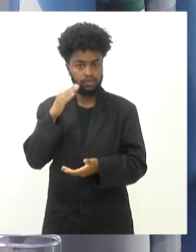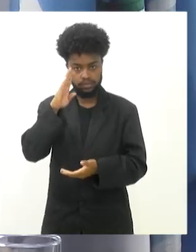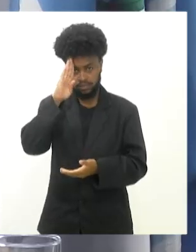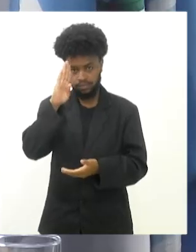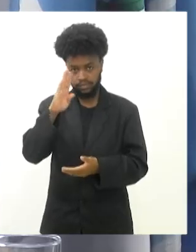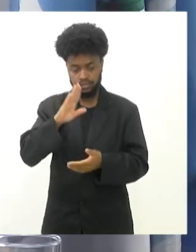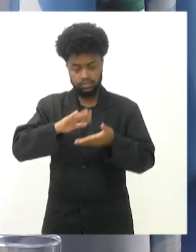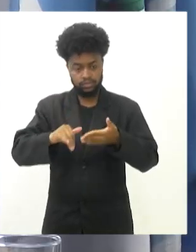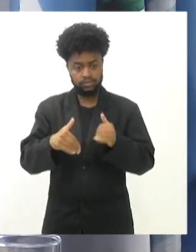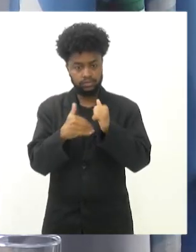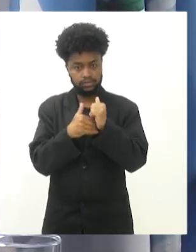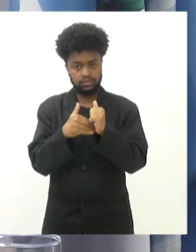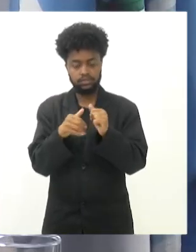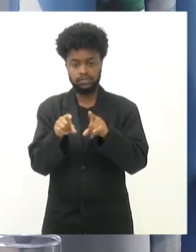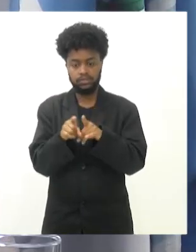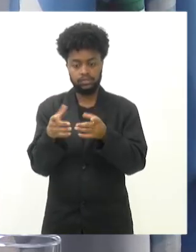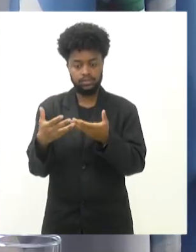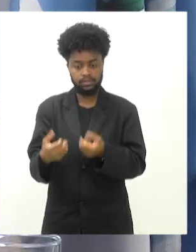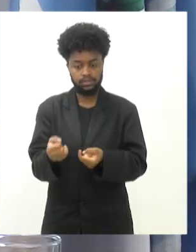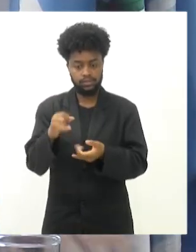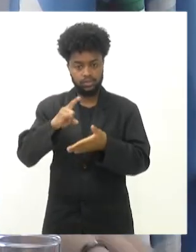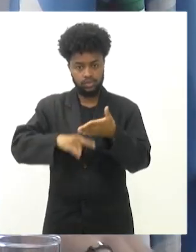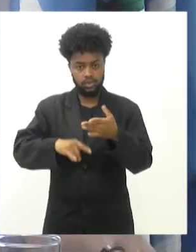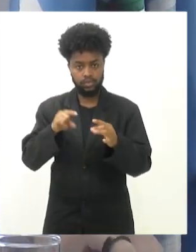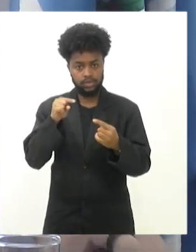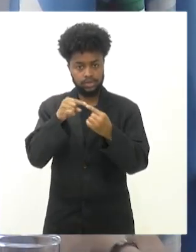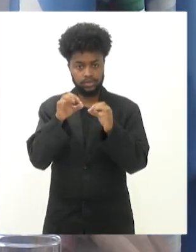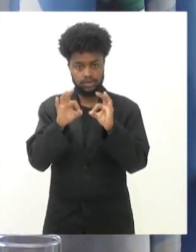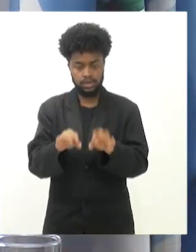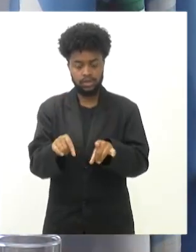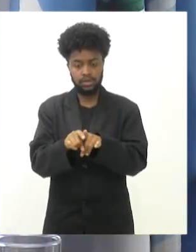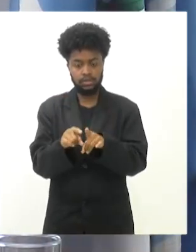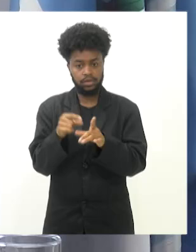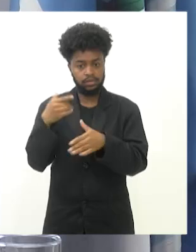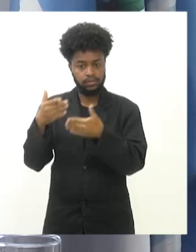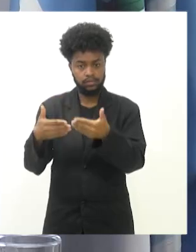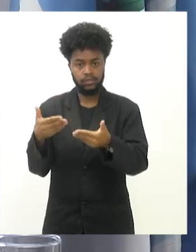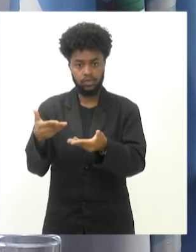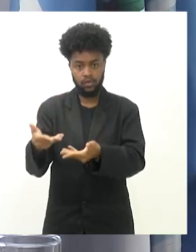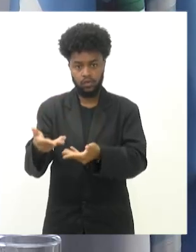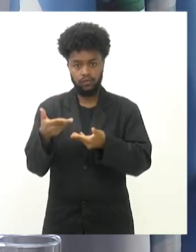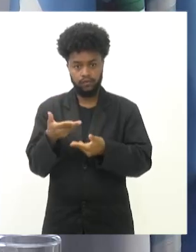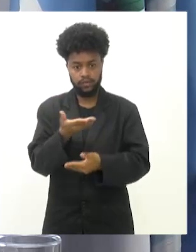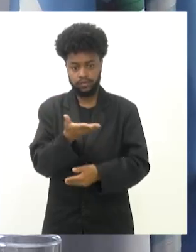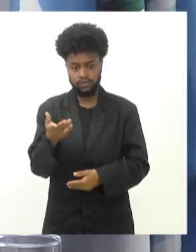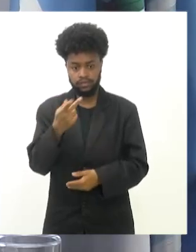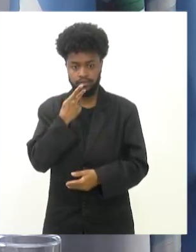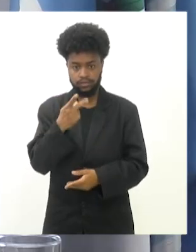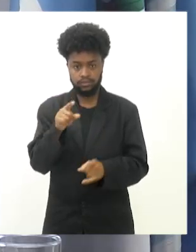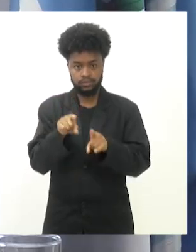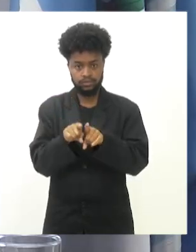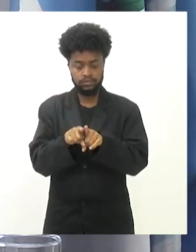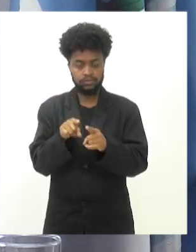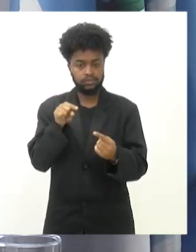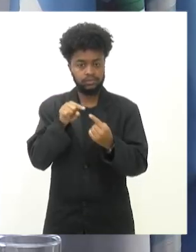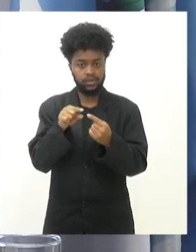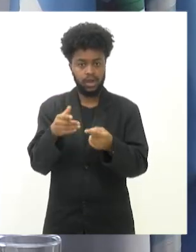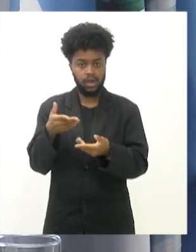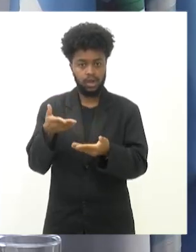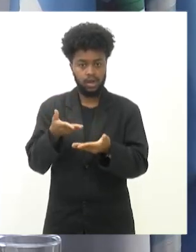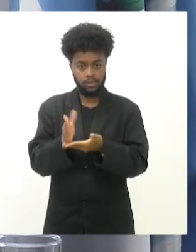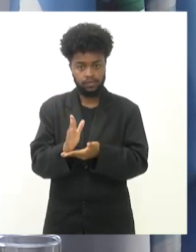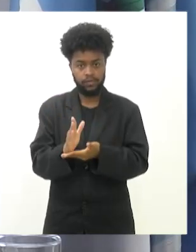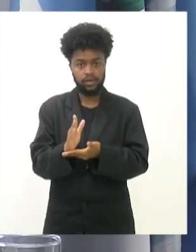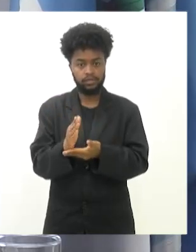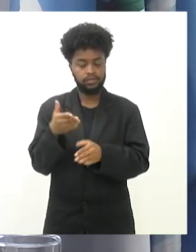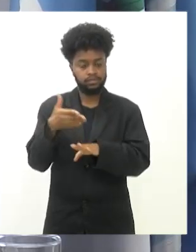a documentação pertinente e possa proceder também à convocação dos citados e aprovados para que estejam aqui na próxima sessão, que já